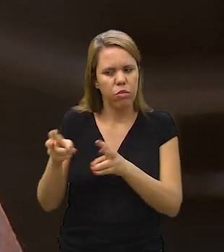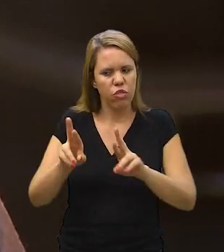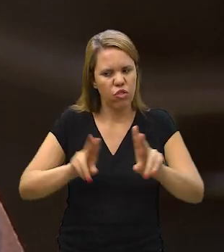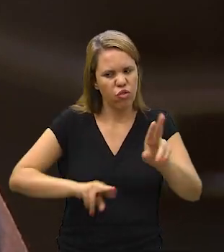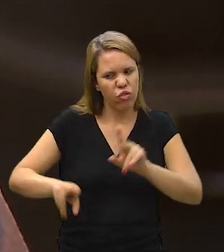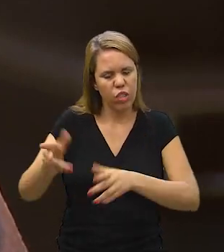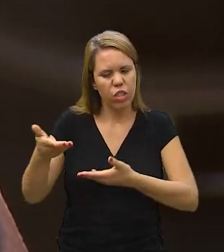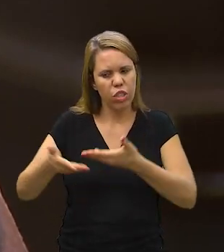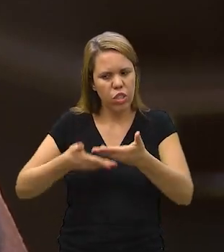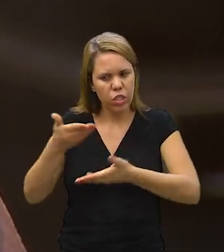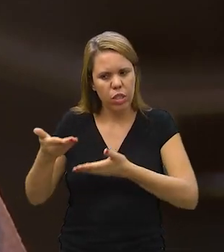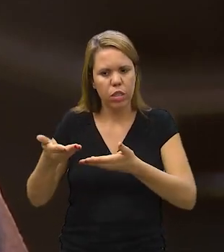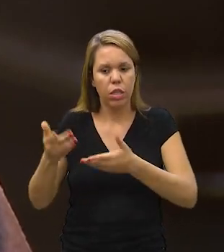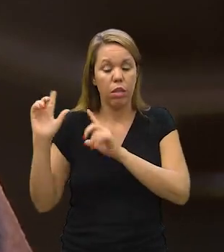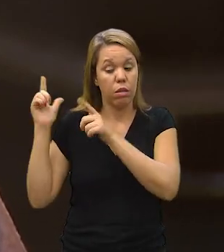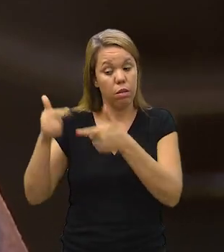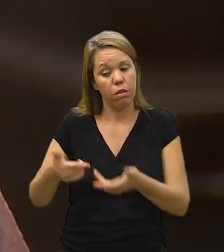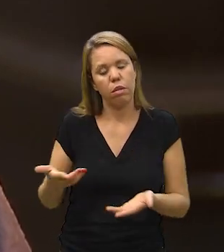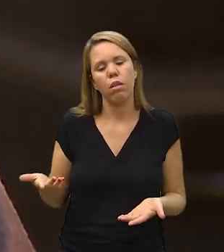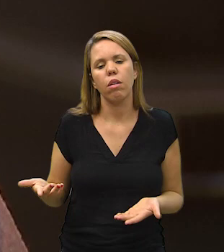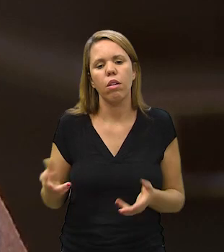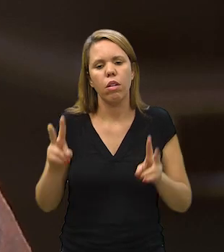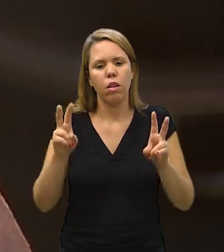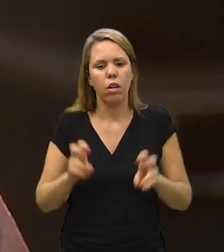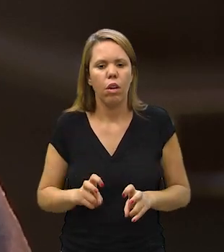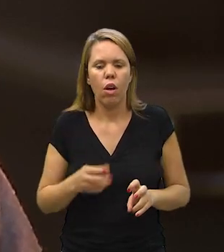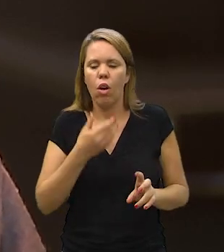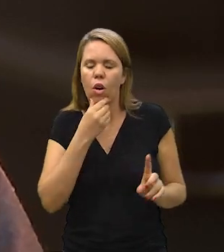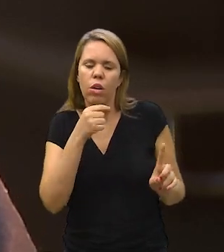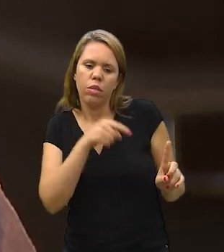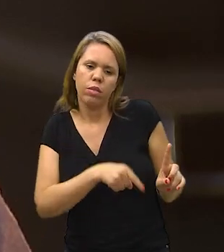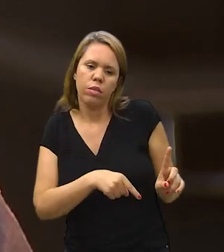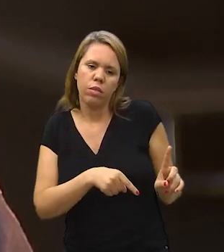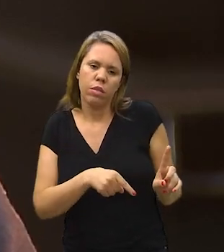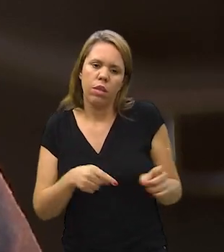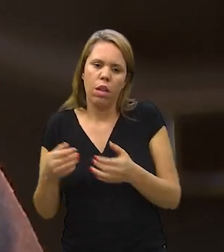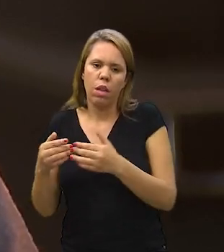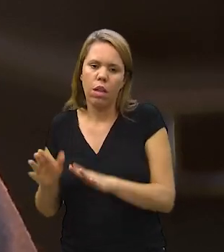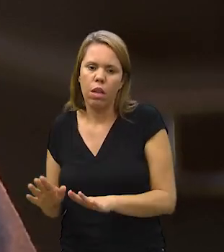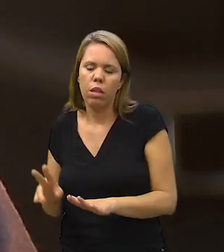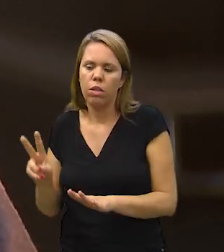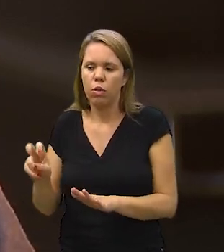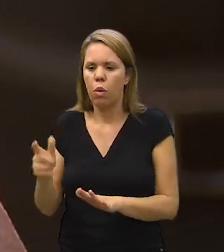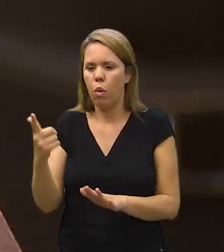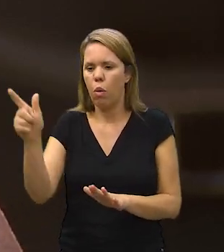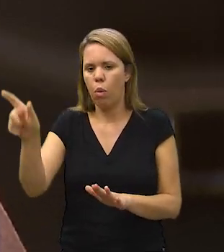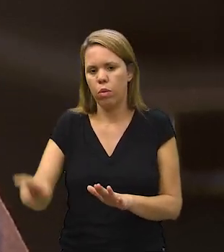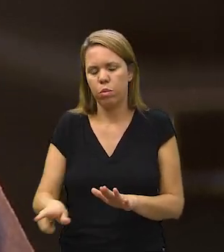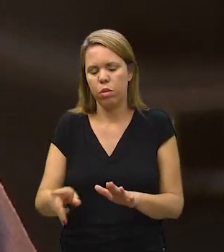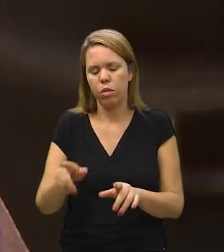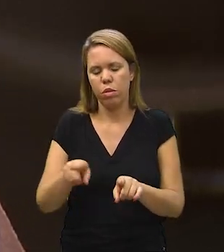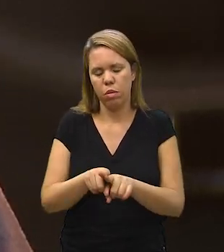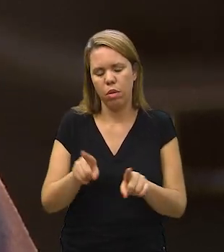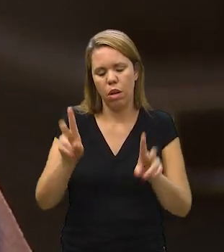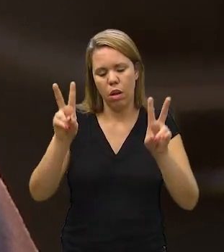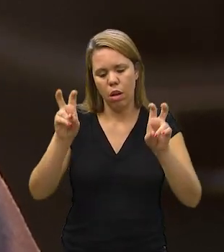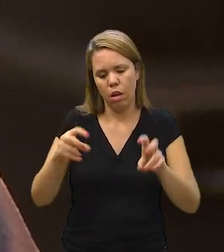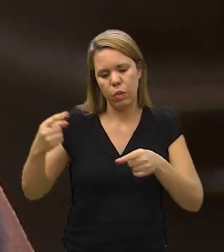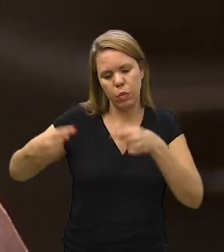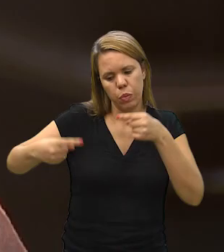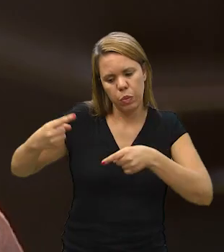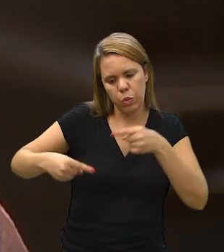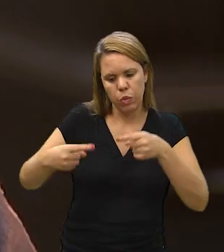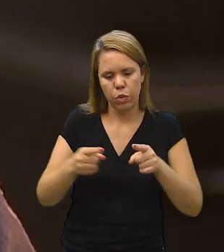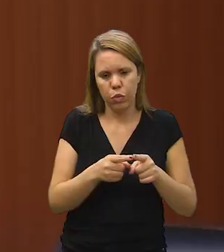ser conservadora com relação a um e mais aberta com relação ao outro. E daí são assuntos que a gente